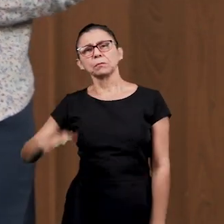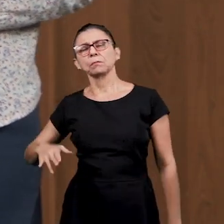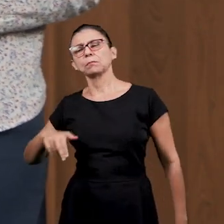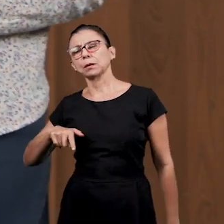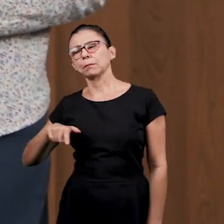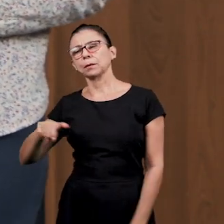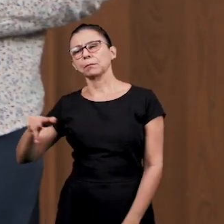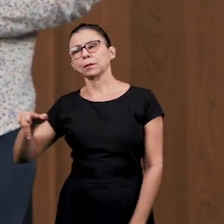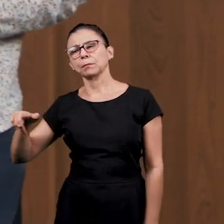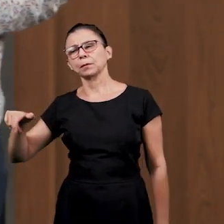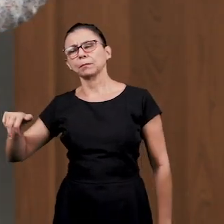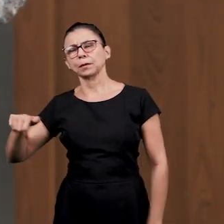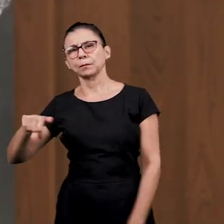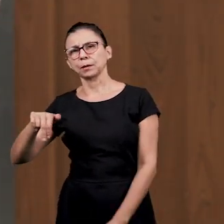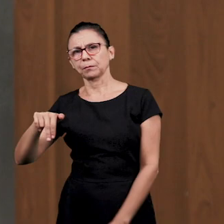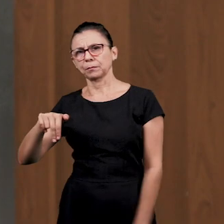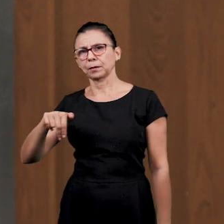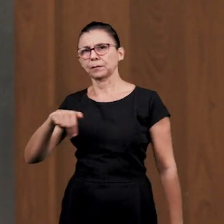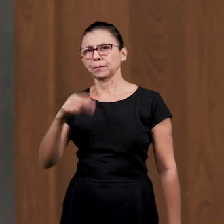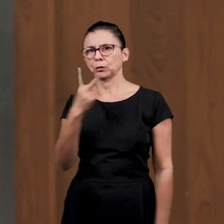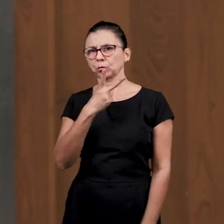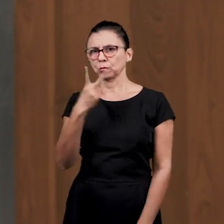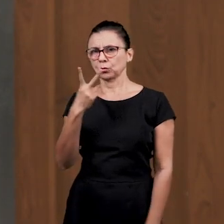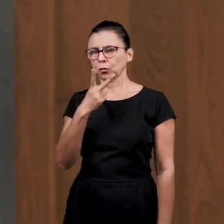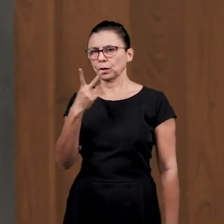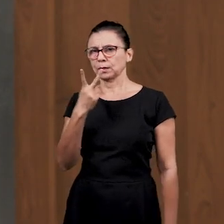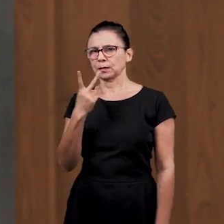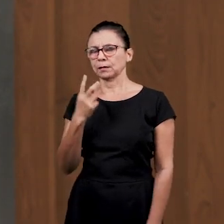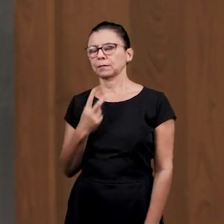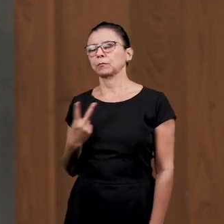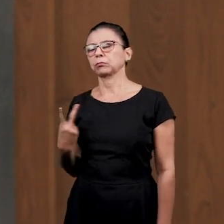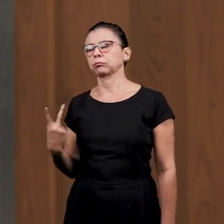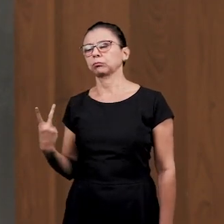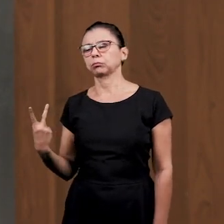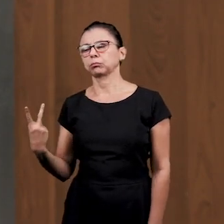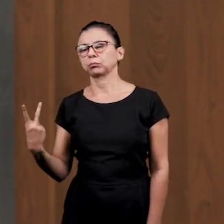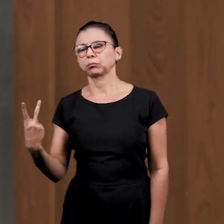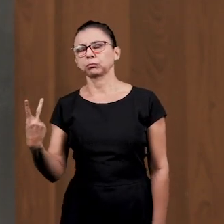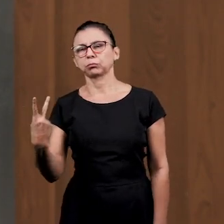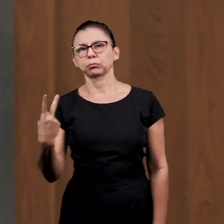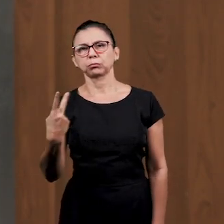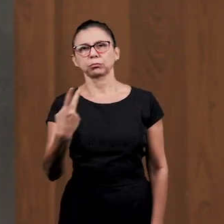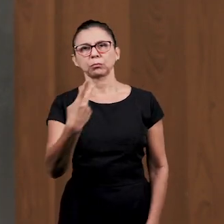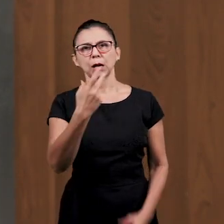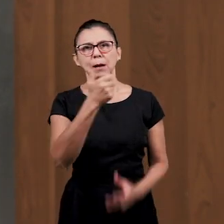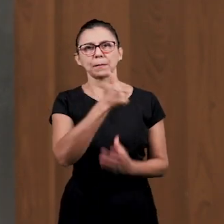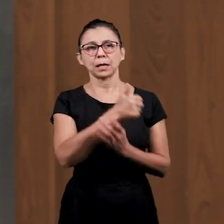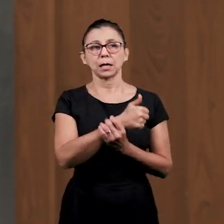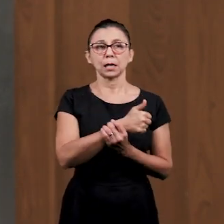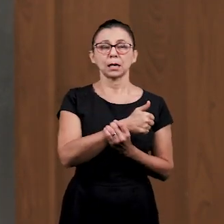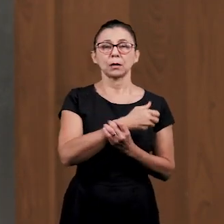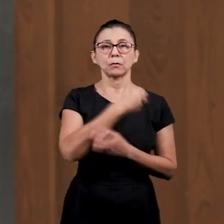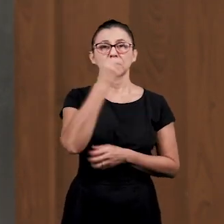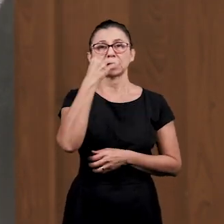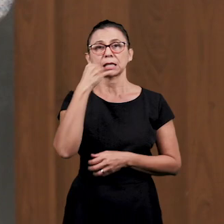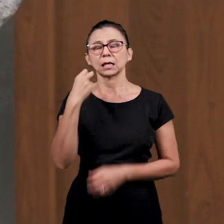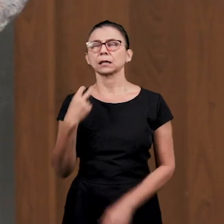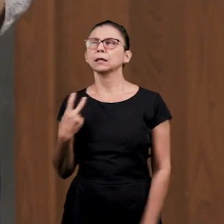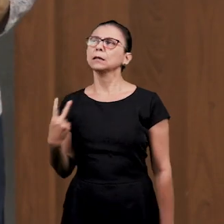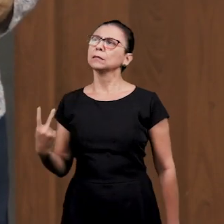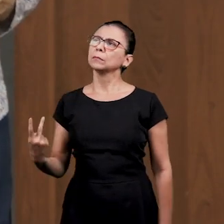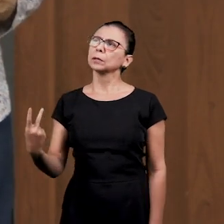caminhada, Abraão foi subindo ao lado do seu filho. Abraão